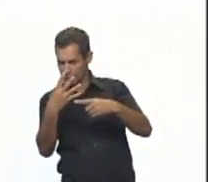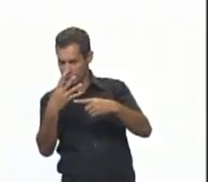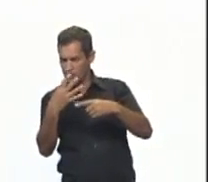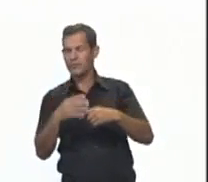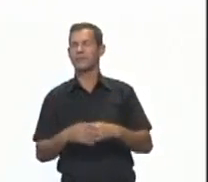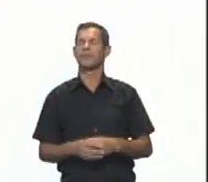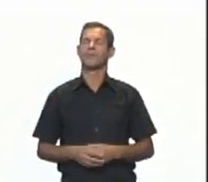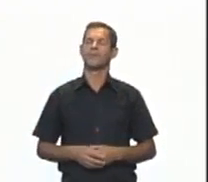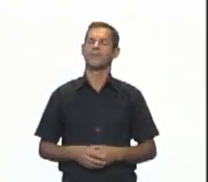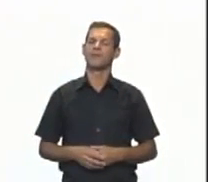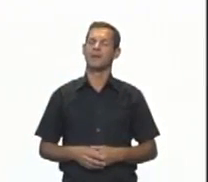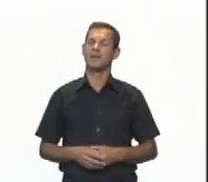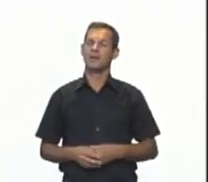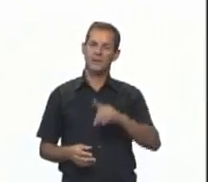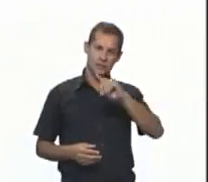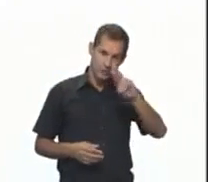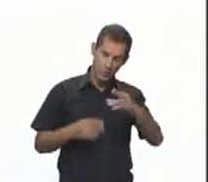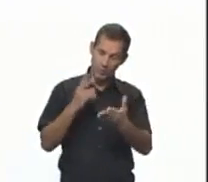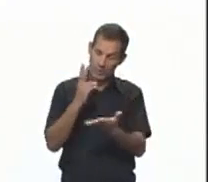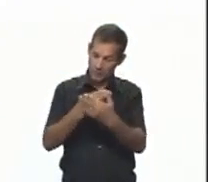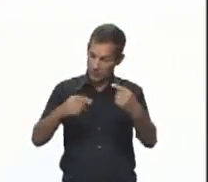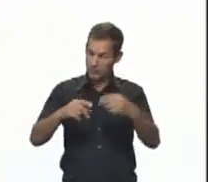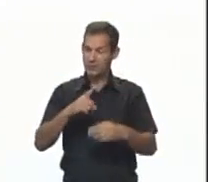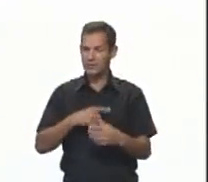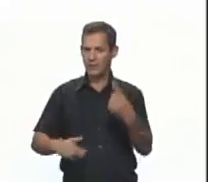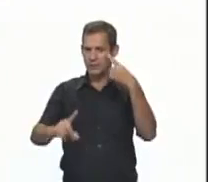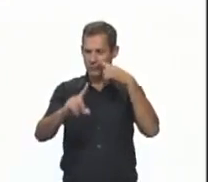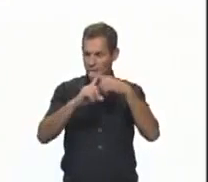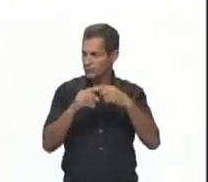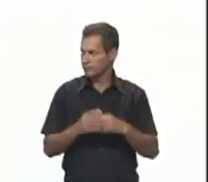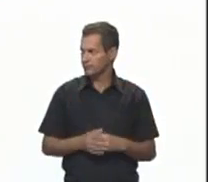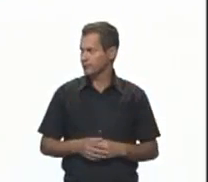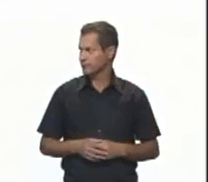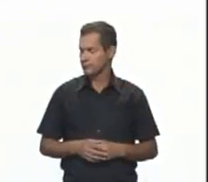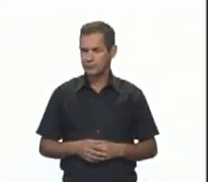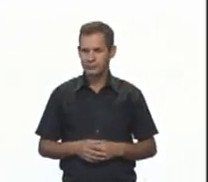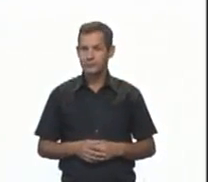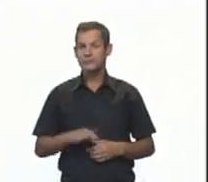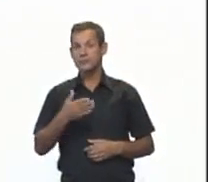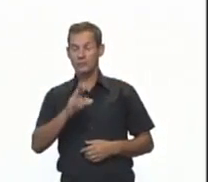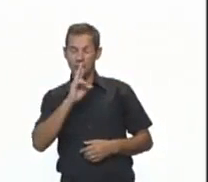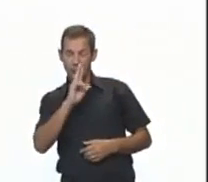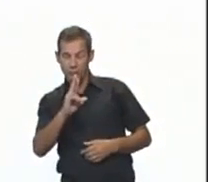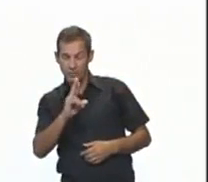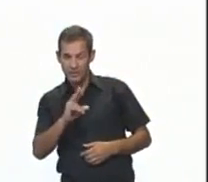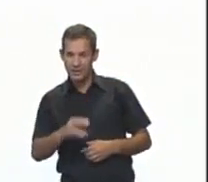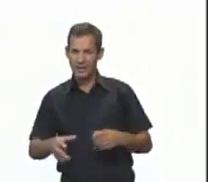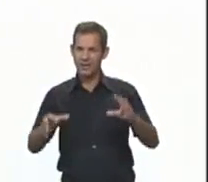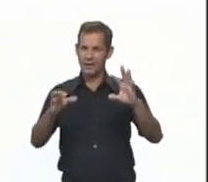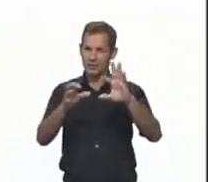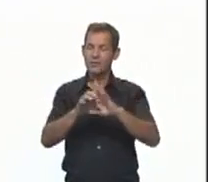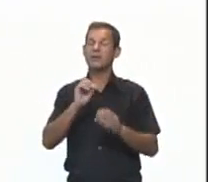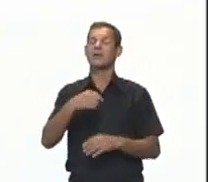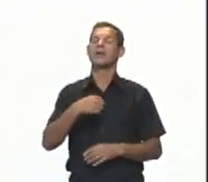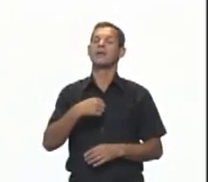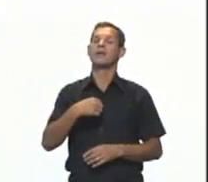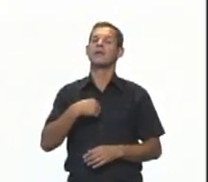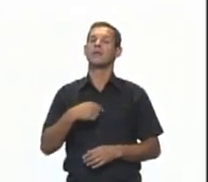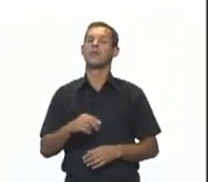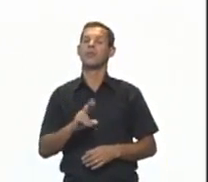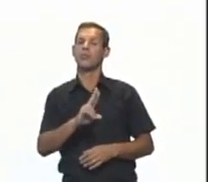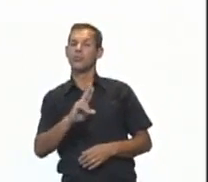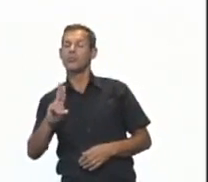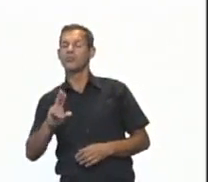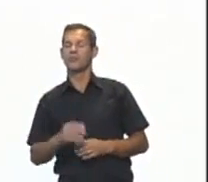1,04 du. É a mesma coisa, eu tenho aqui uma multiplicação. Então, resolvendo essa integral, quem que eu chamei de u?